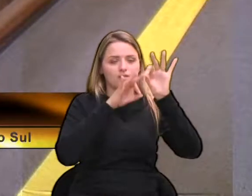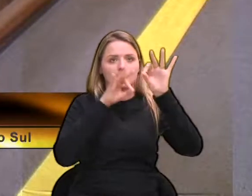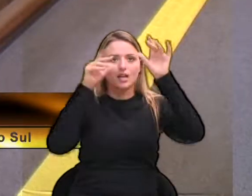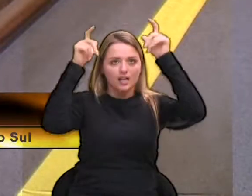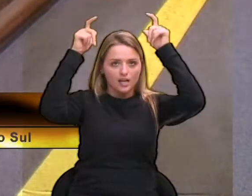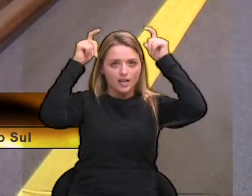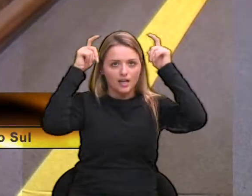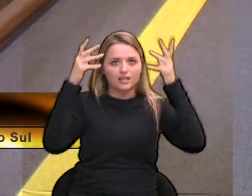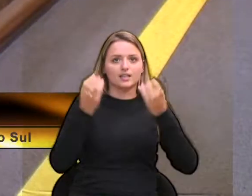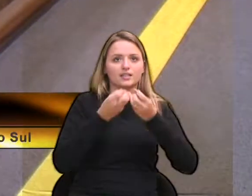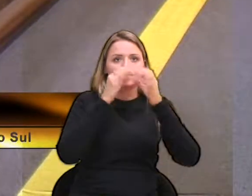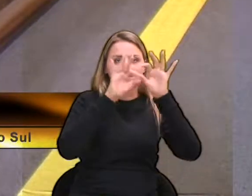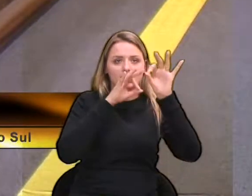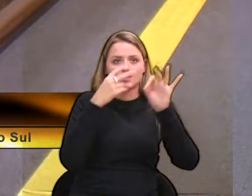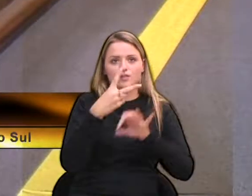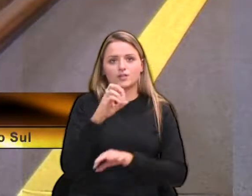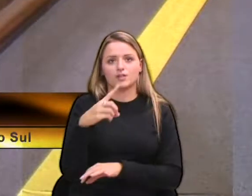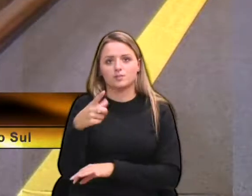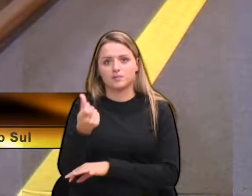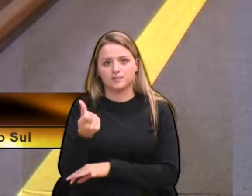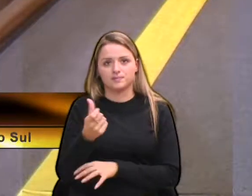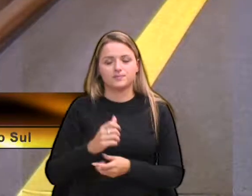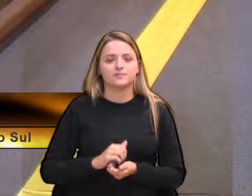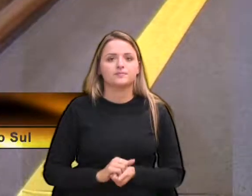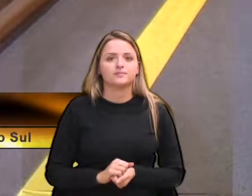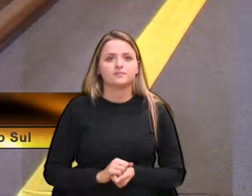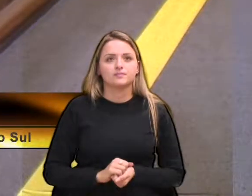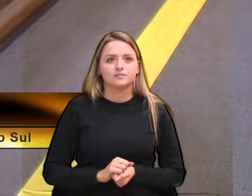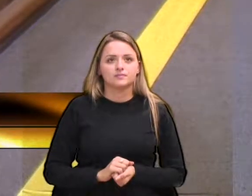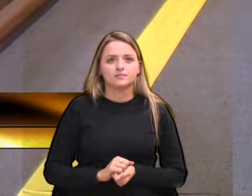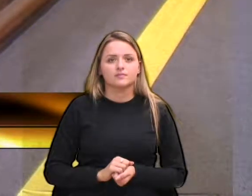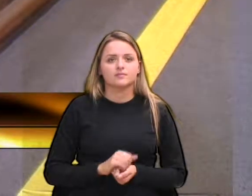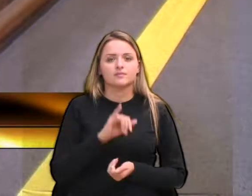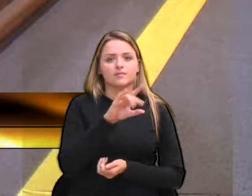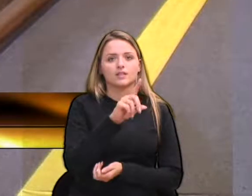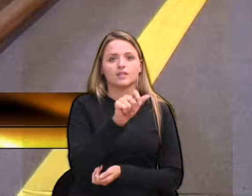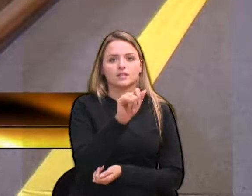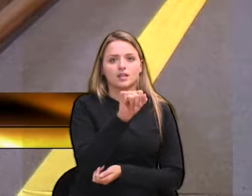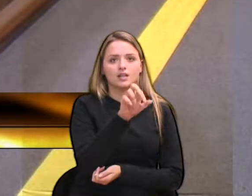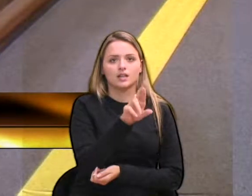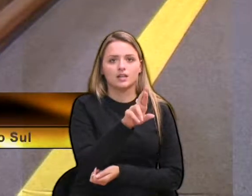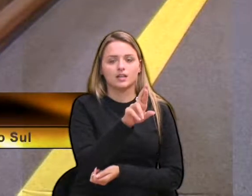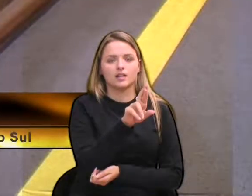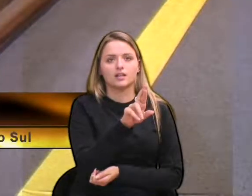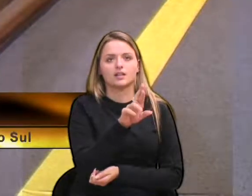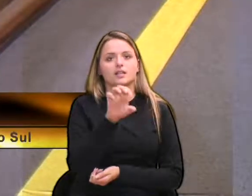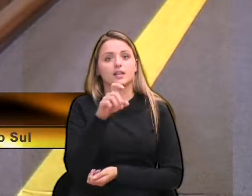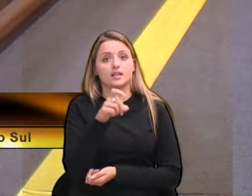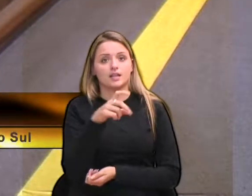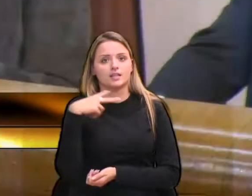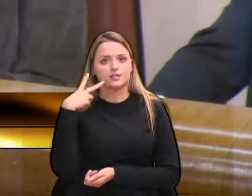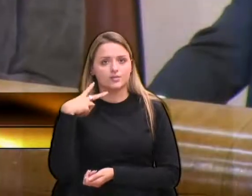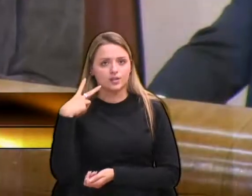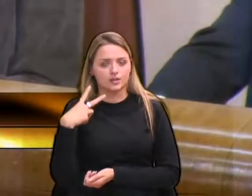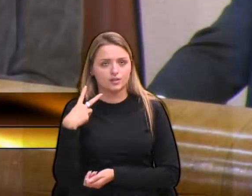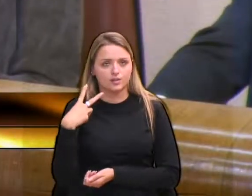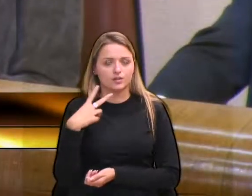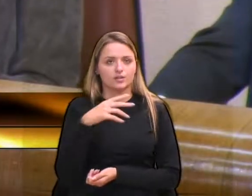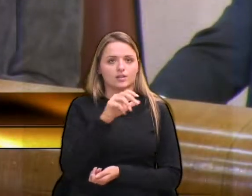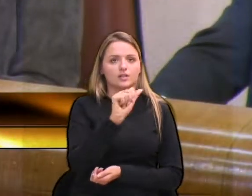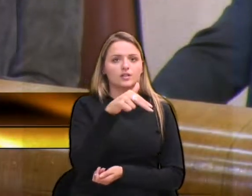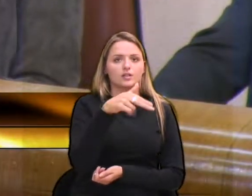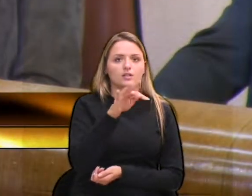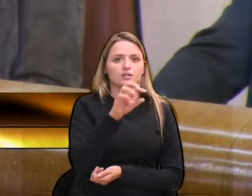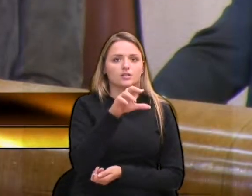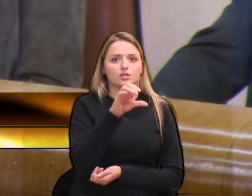Rainha da Festa da Uva de 2016. Idair Mosquen, ex-vereador. Antônio